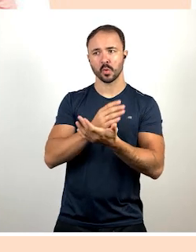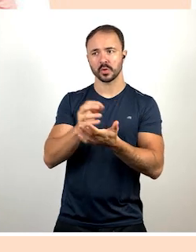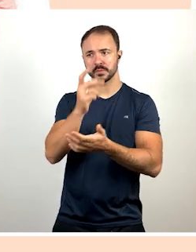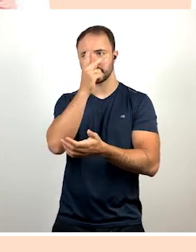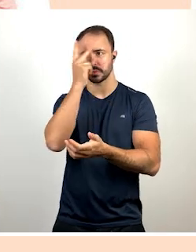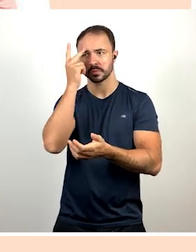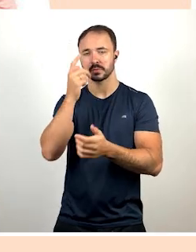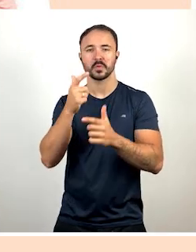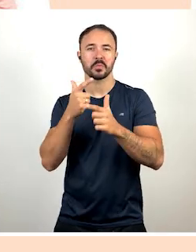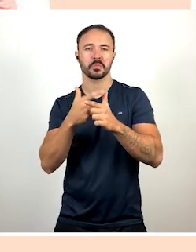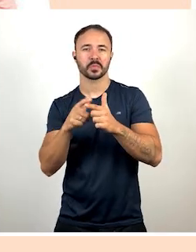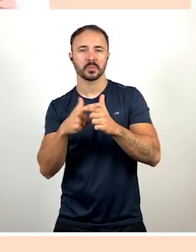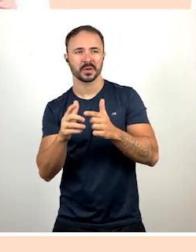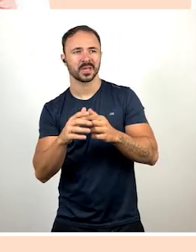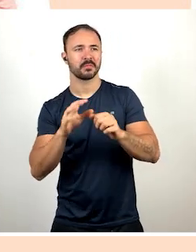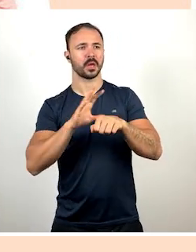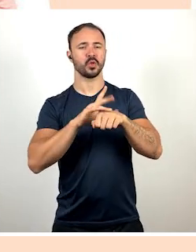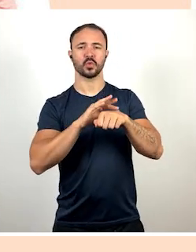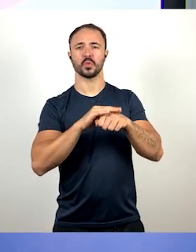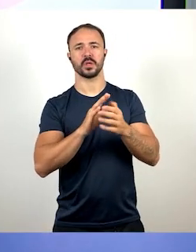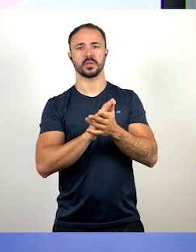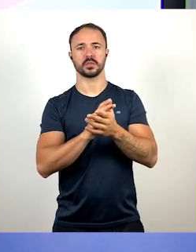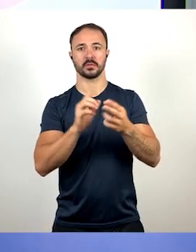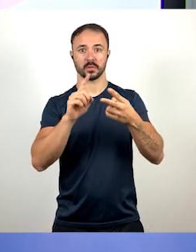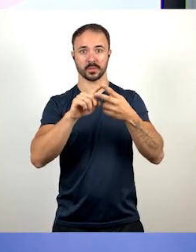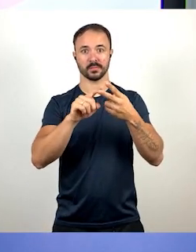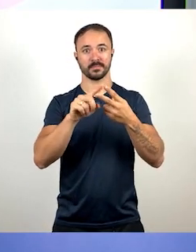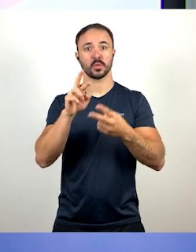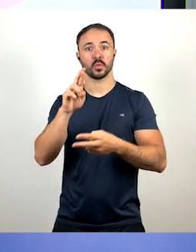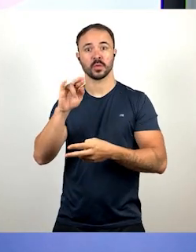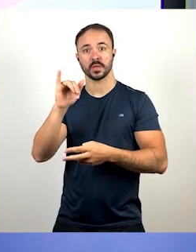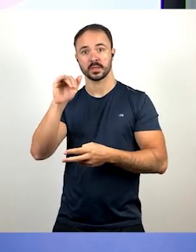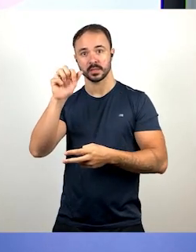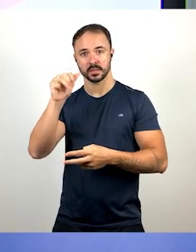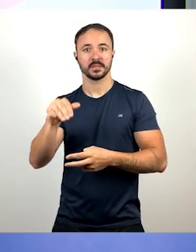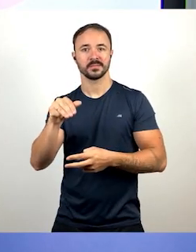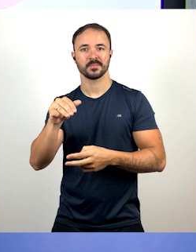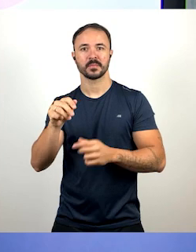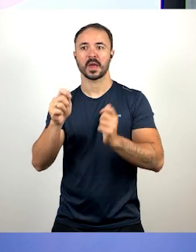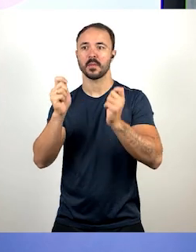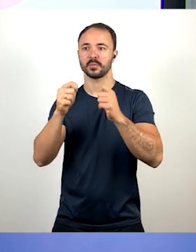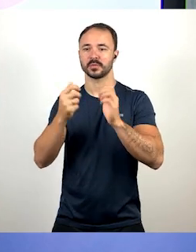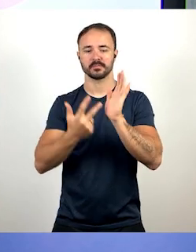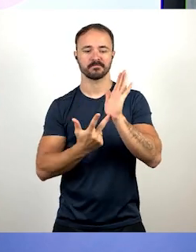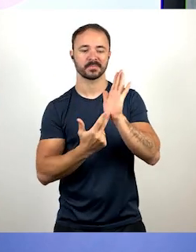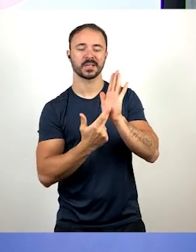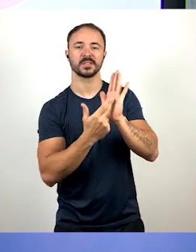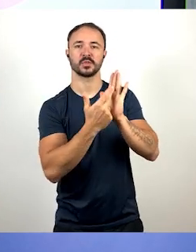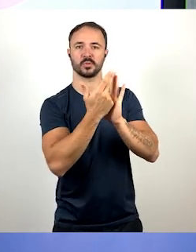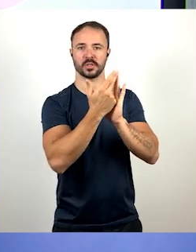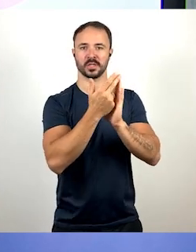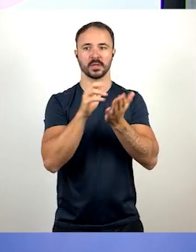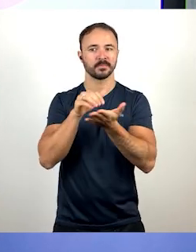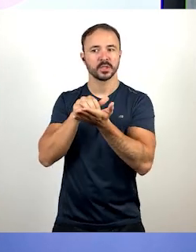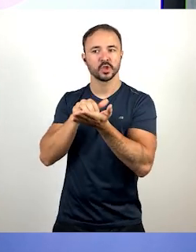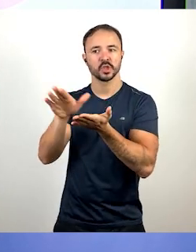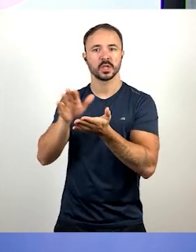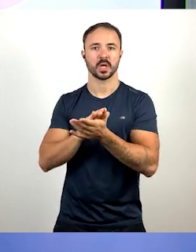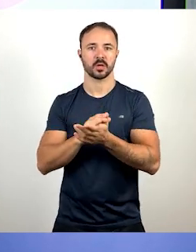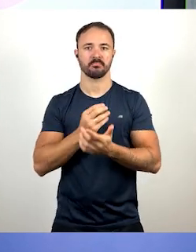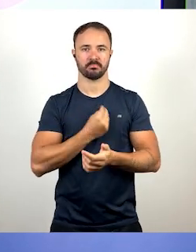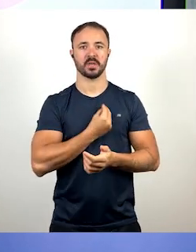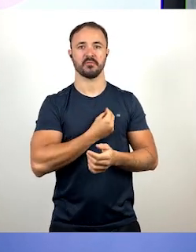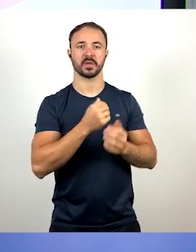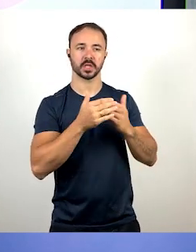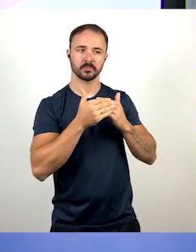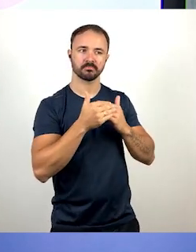problemas em um desses órgãos, pode retirar cirurgicamente um e viver com um